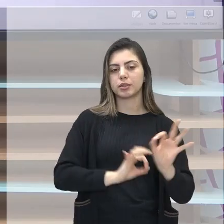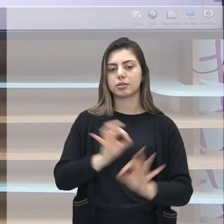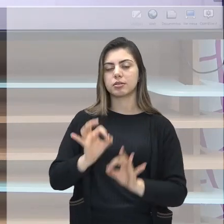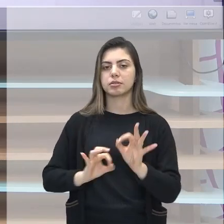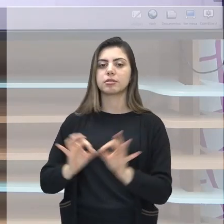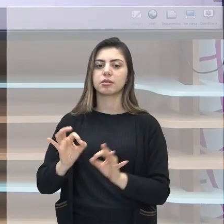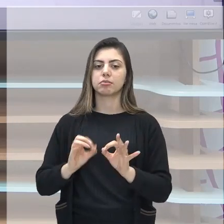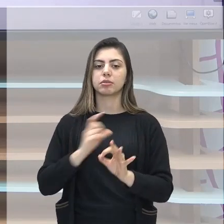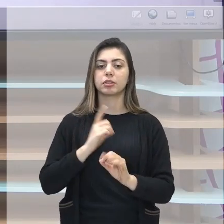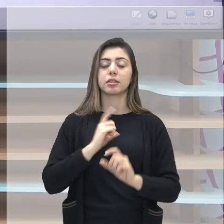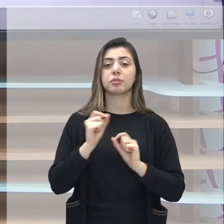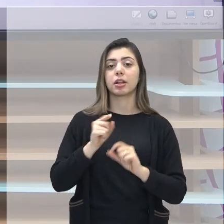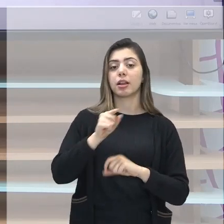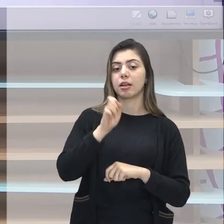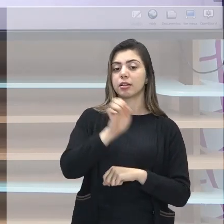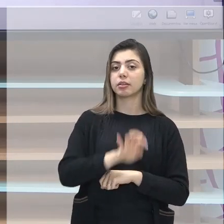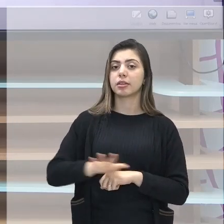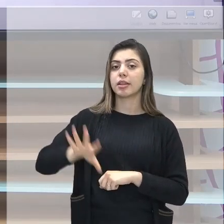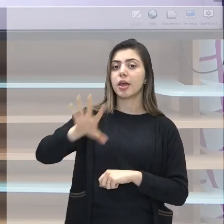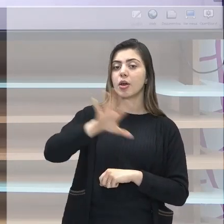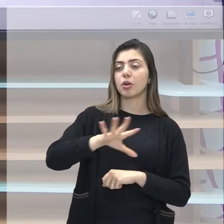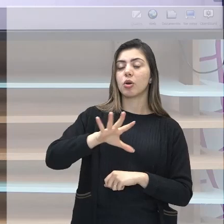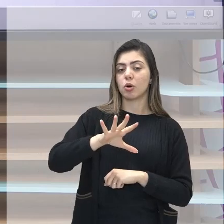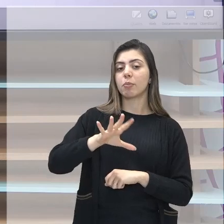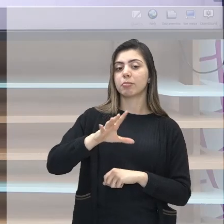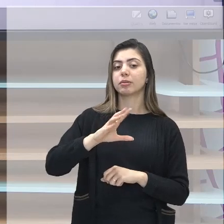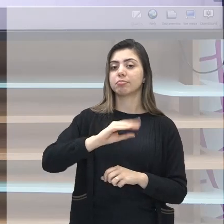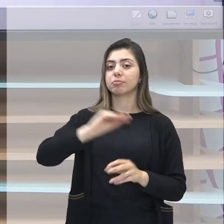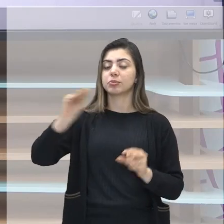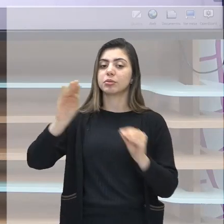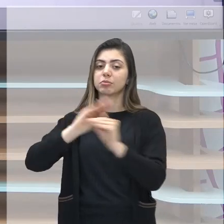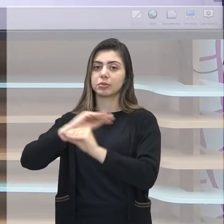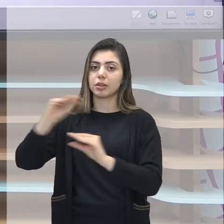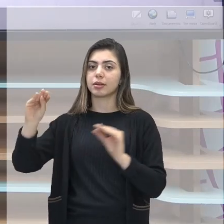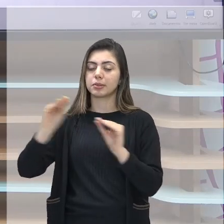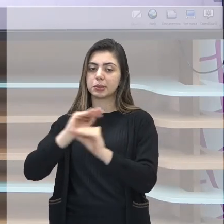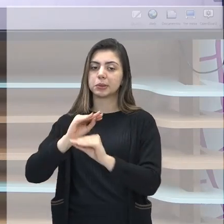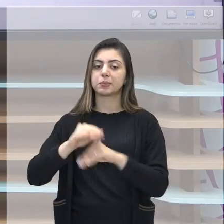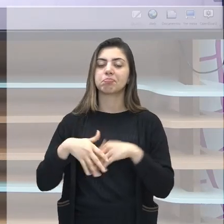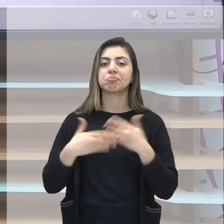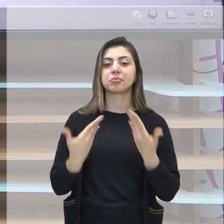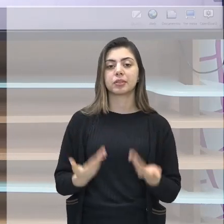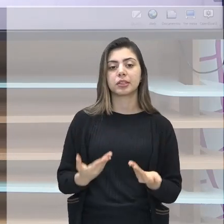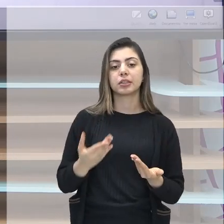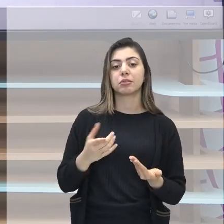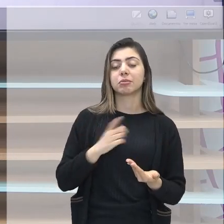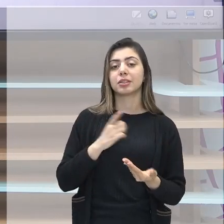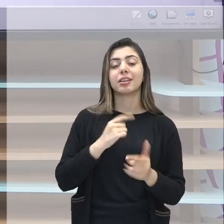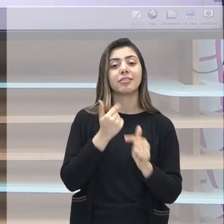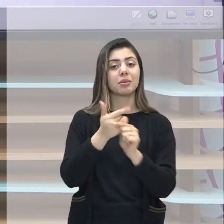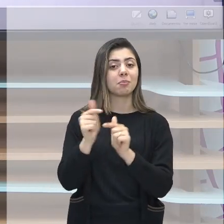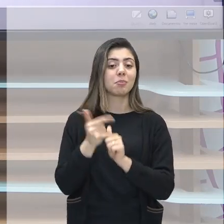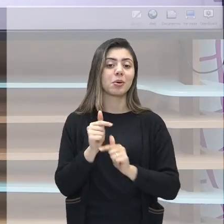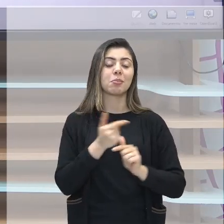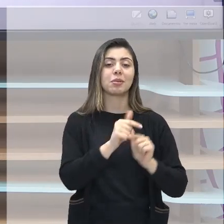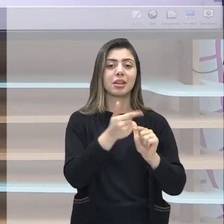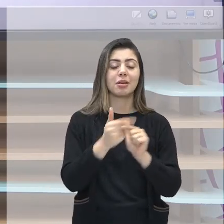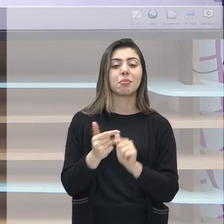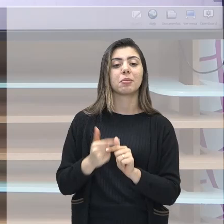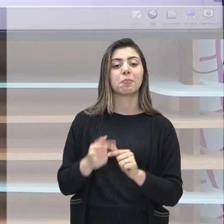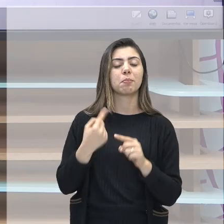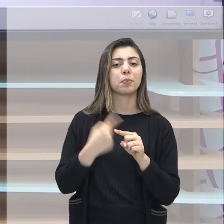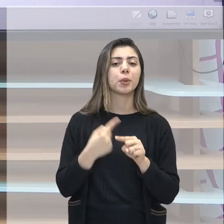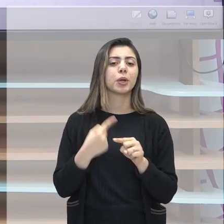partir da saída dos europeus do território africano. E isso, obviamente, vai trazer sérios problemas em decorrência deles